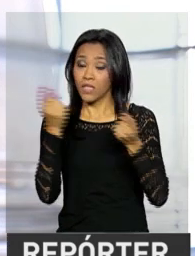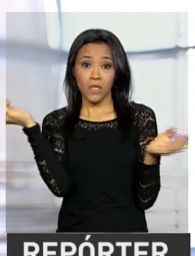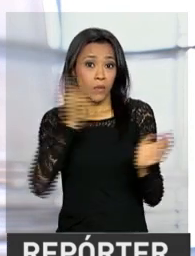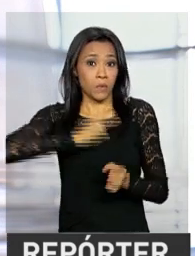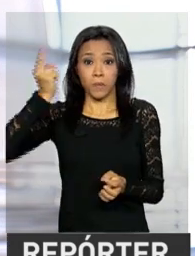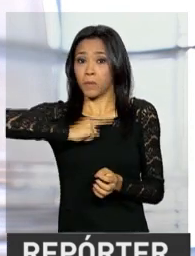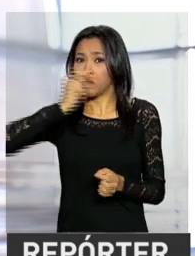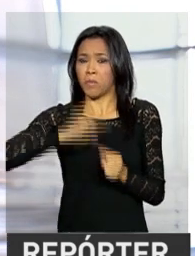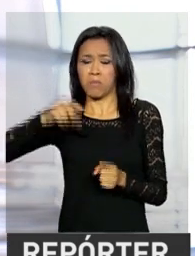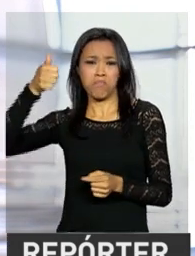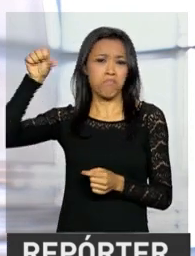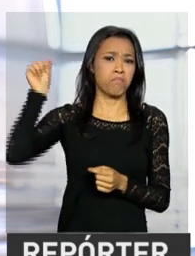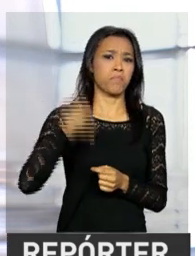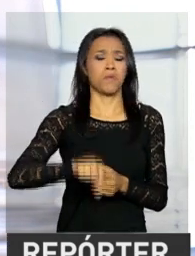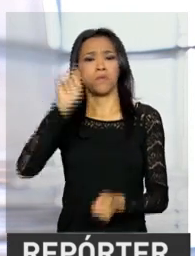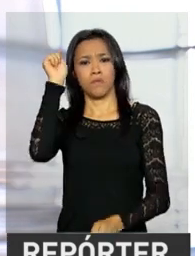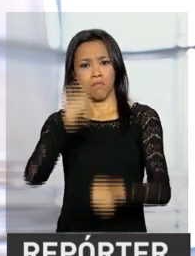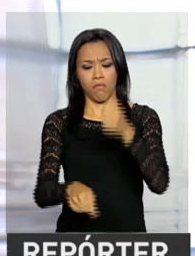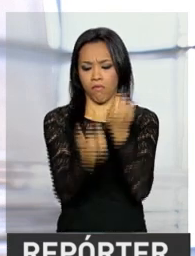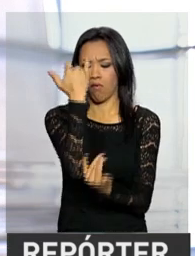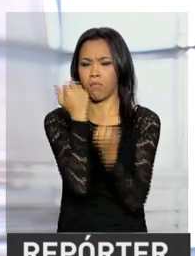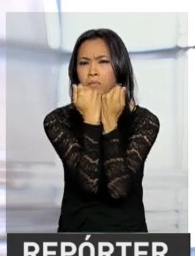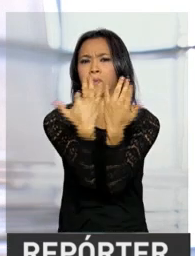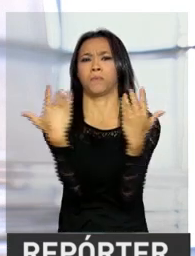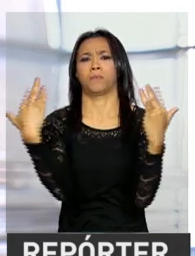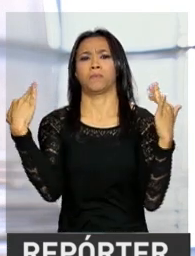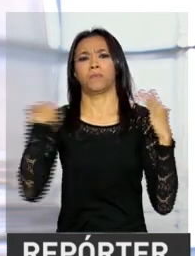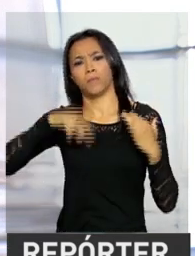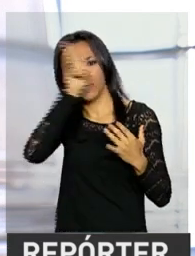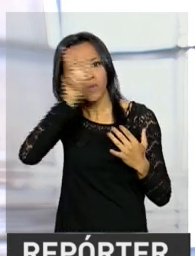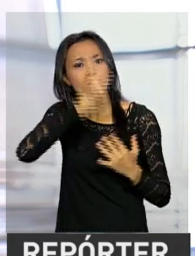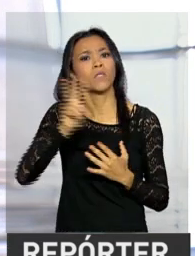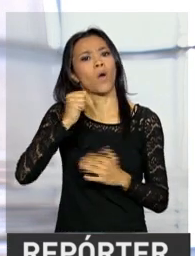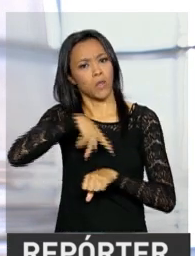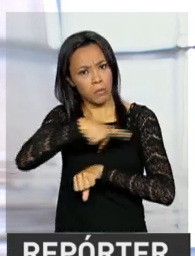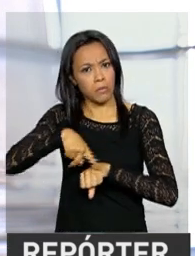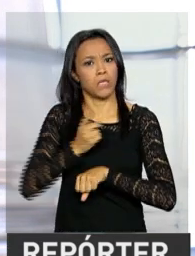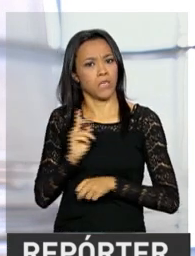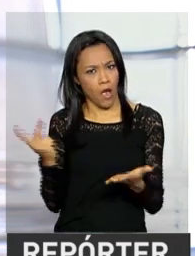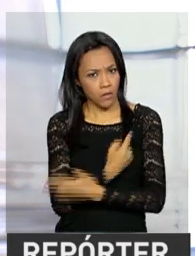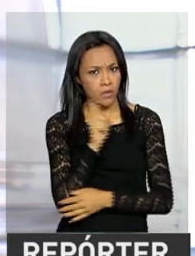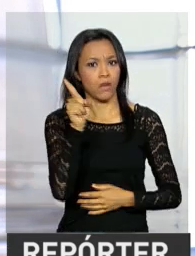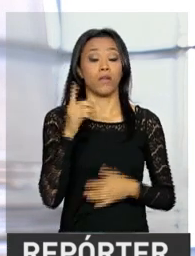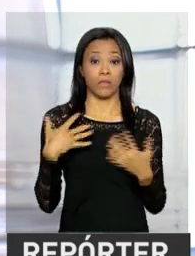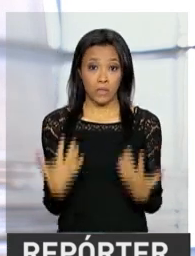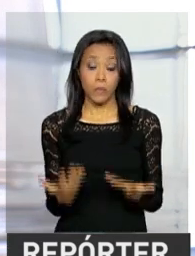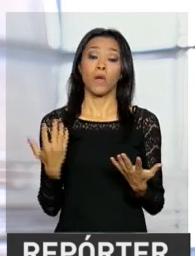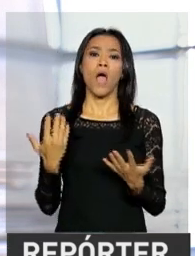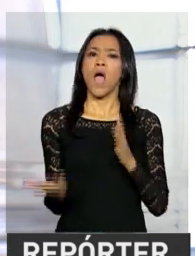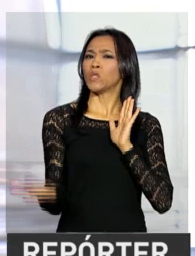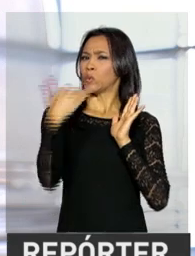por causa de um dos piores incêndios florestais da história do país sul-americano eh segundo as